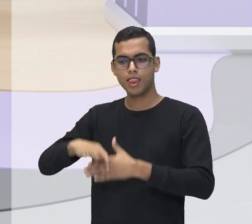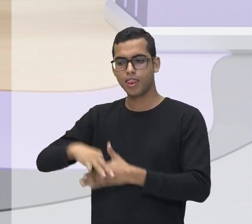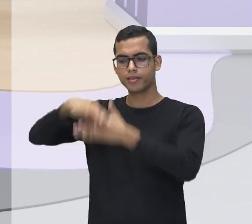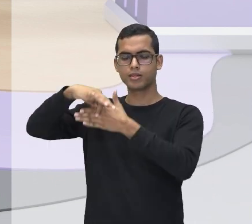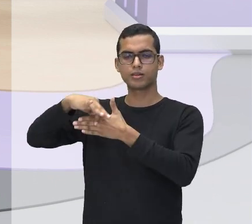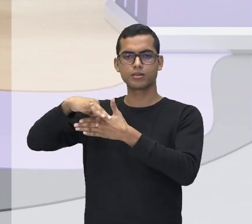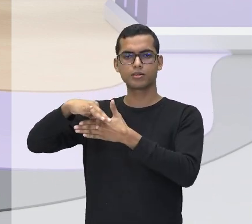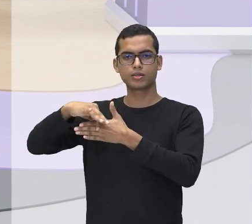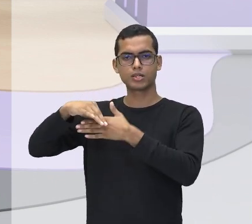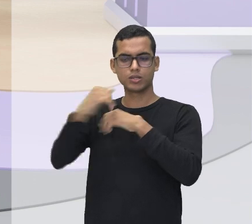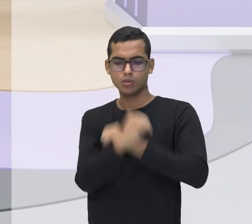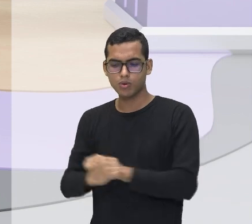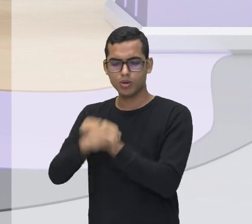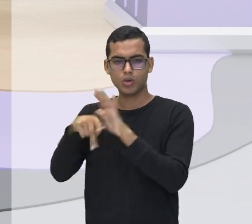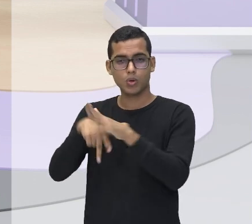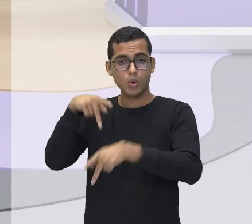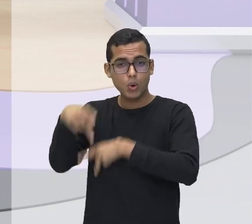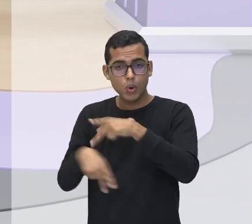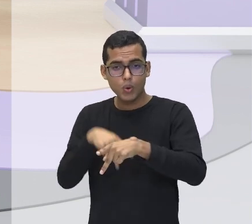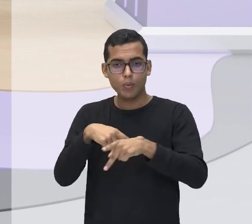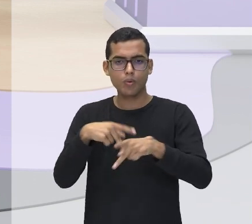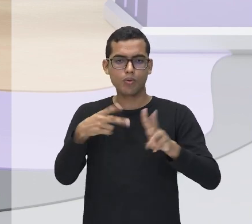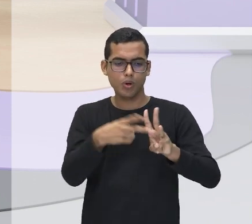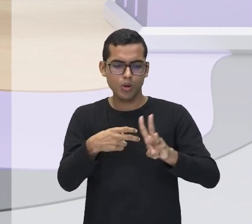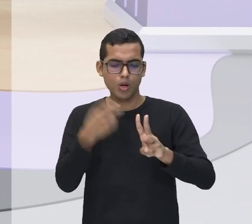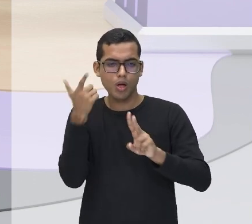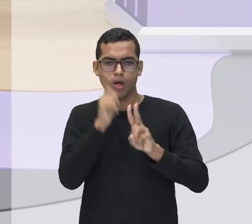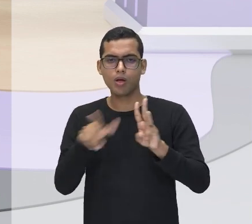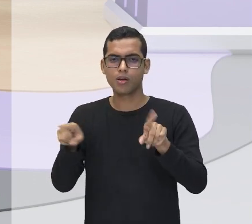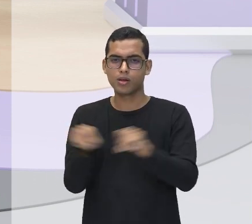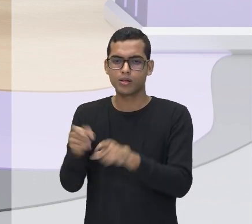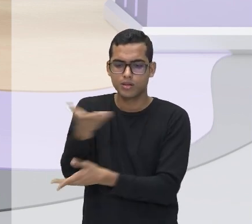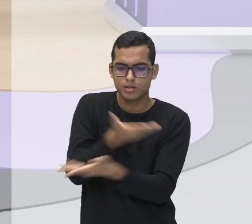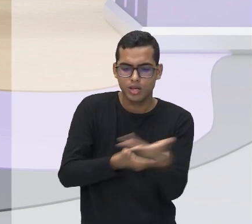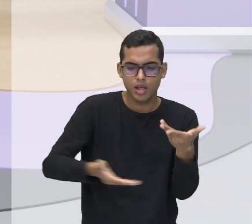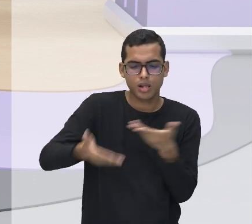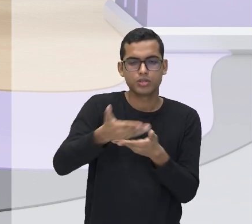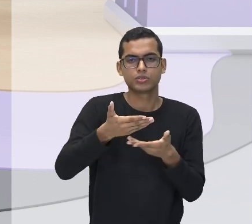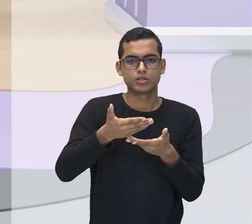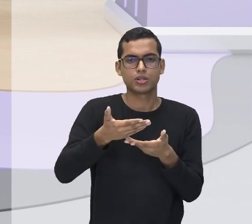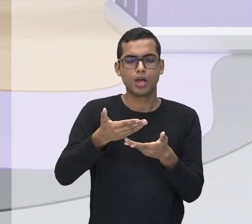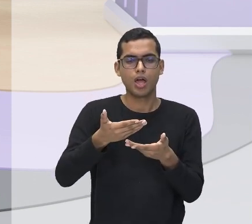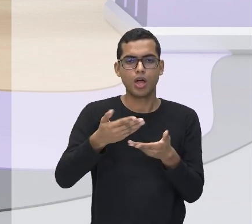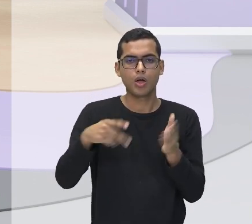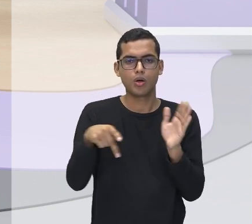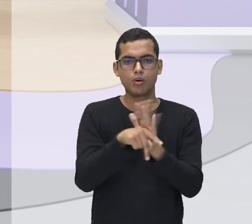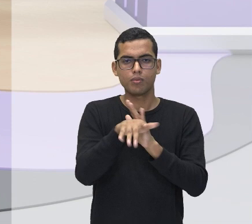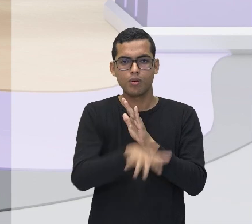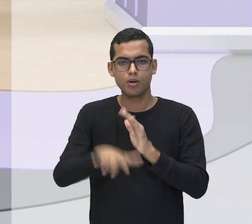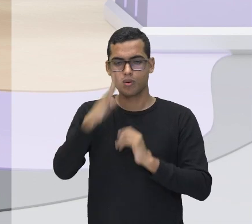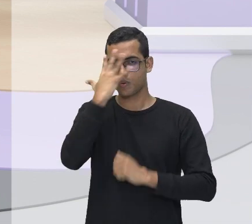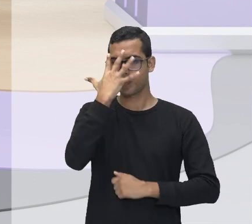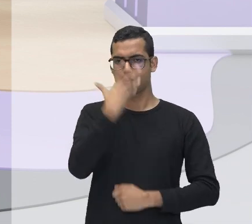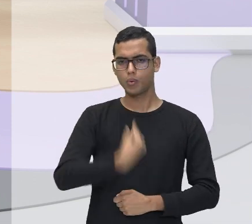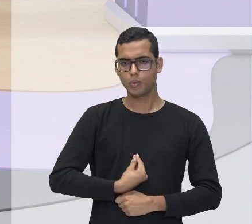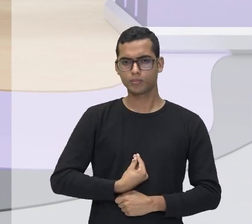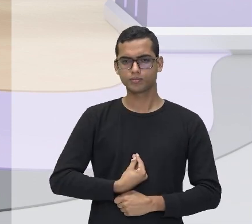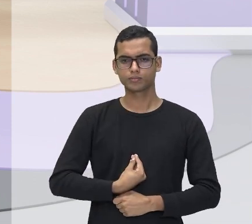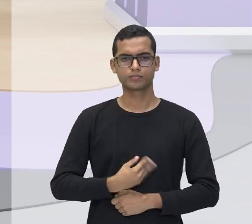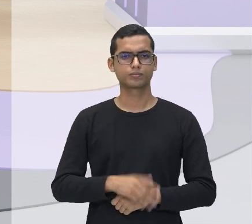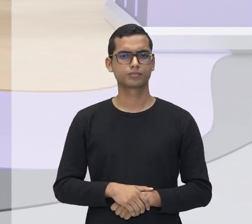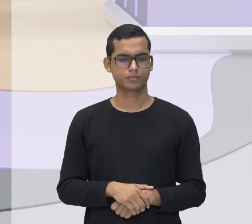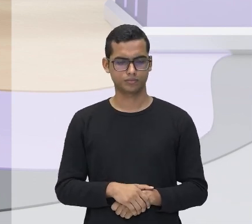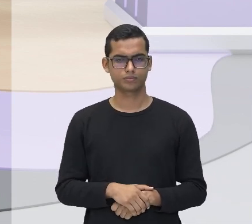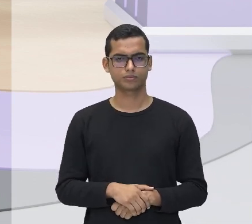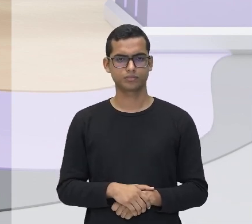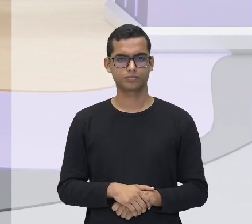necessário para que aquele povo se relacione com o mundo espiritual, para que aquele povo se relacione com os